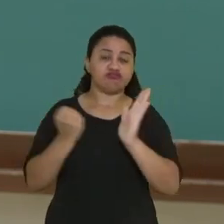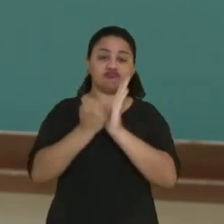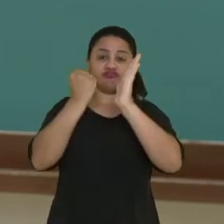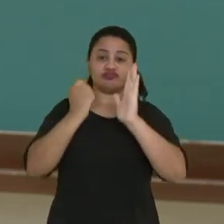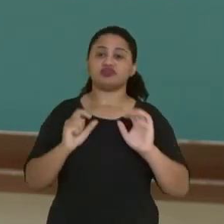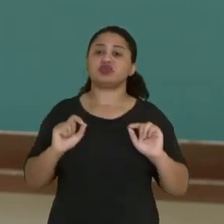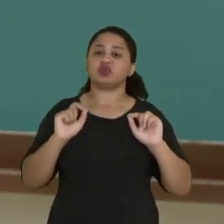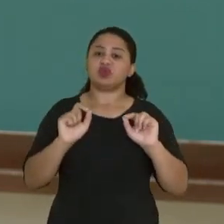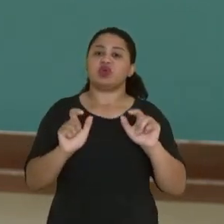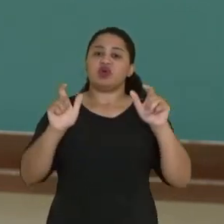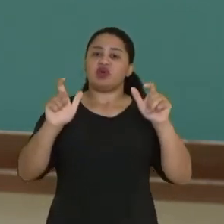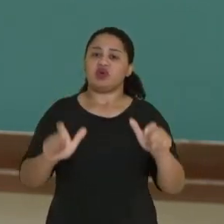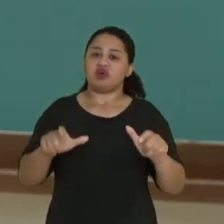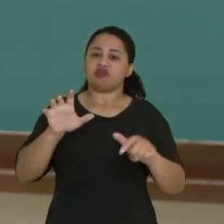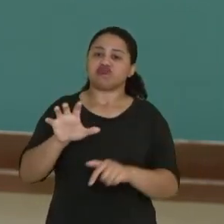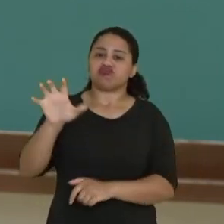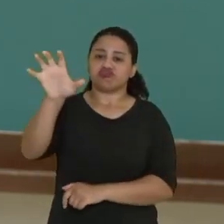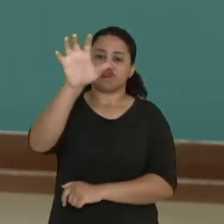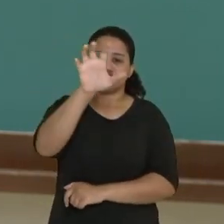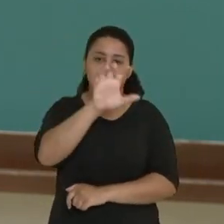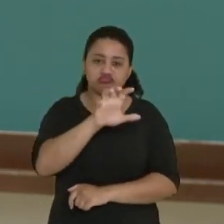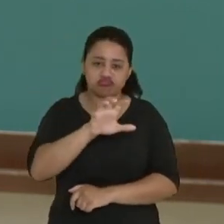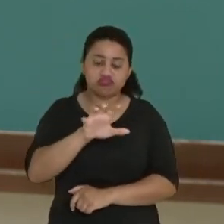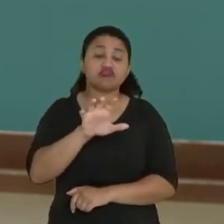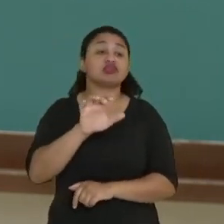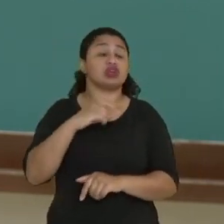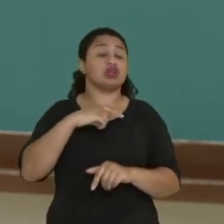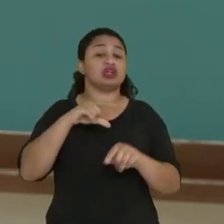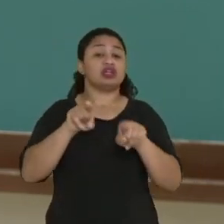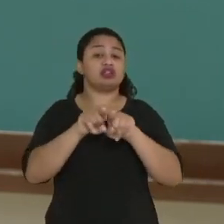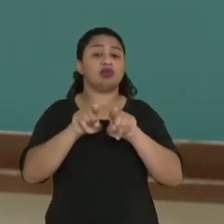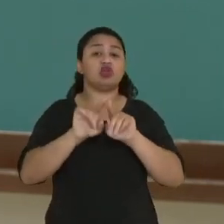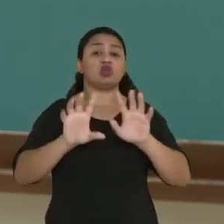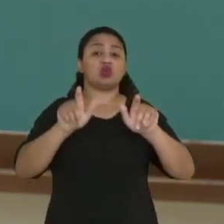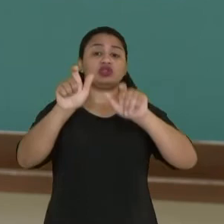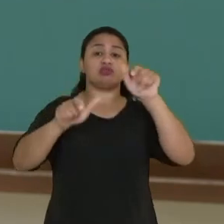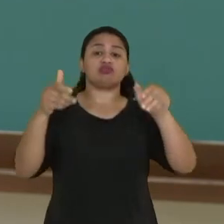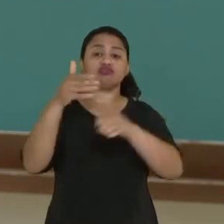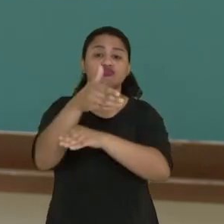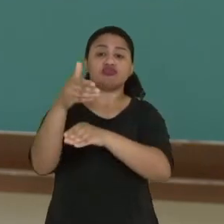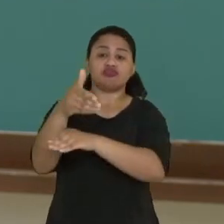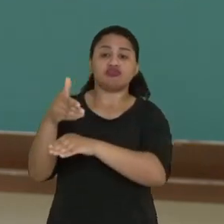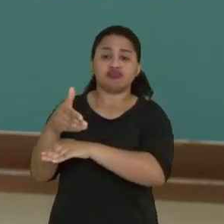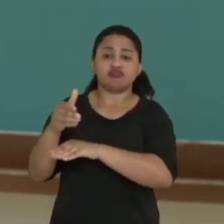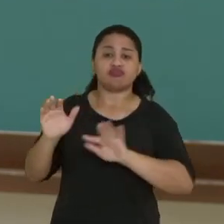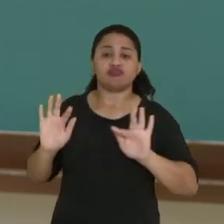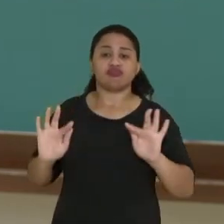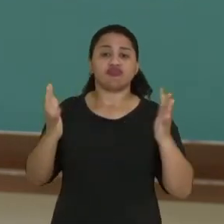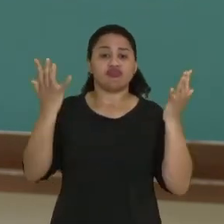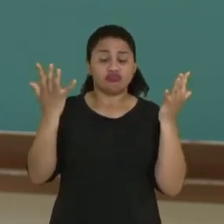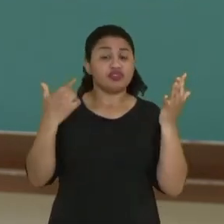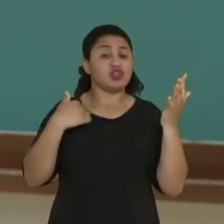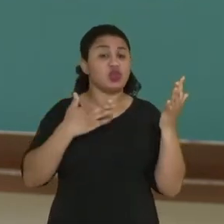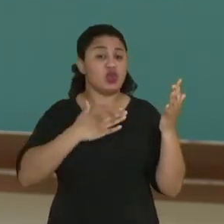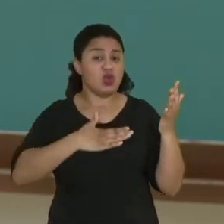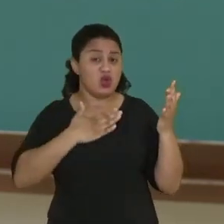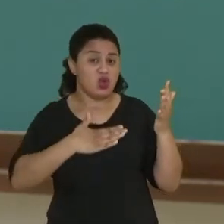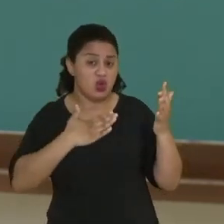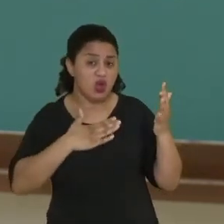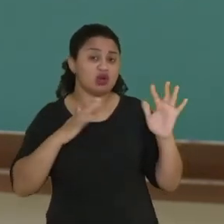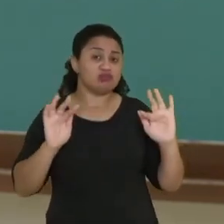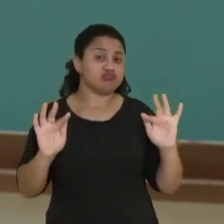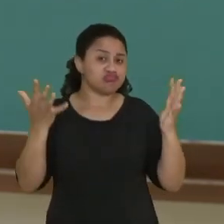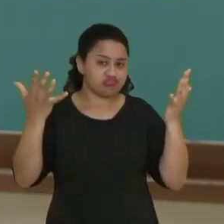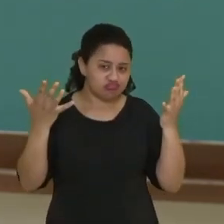aquela localidade, aquela região e todos os participantes ali, né, que gostam, então, do